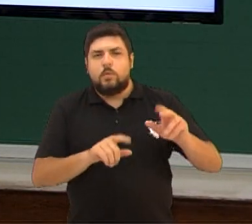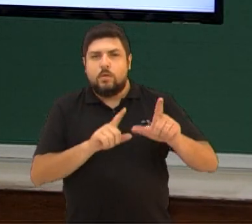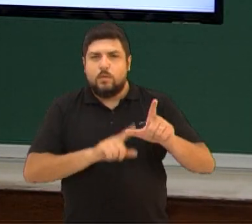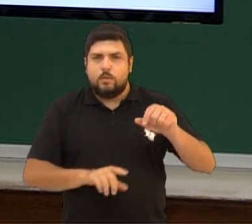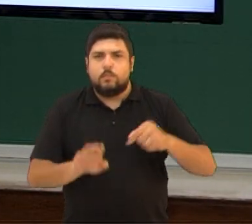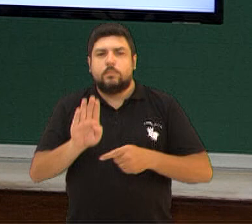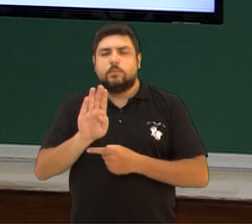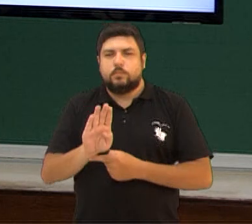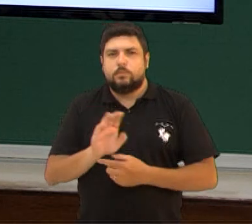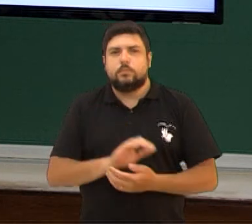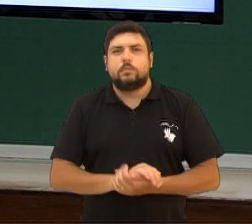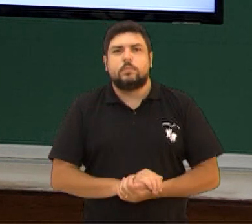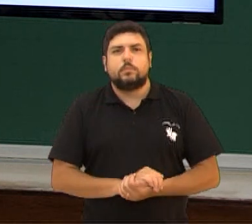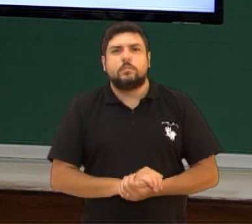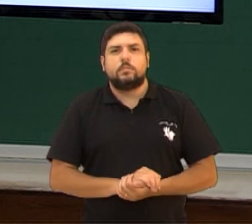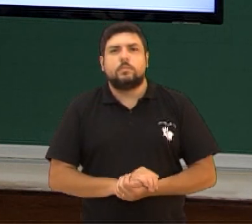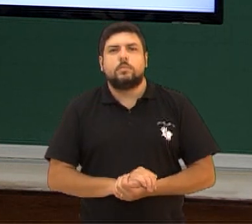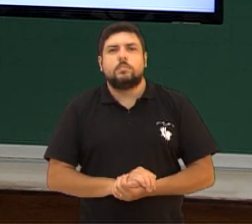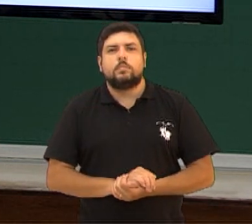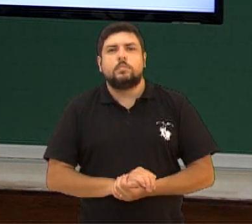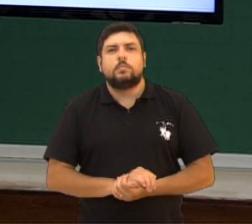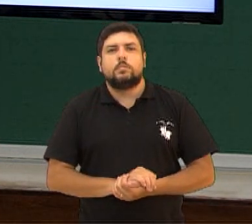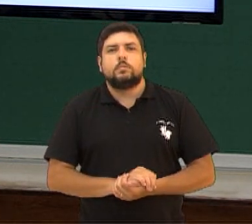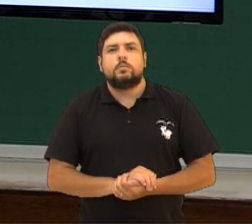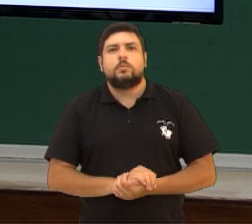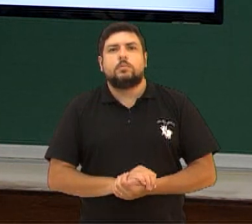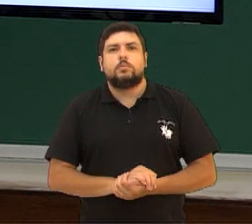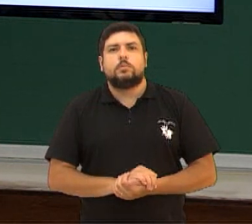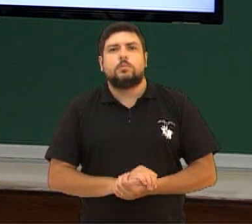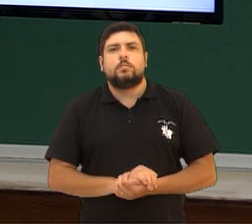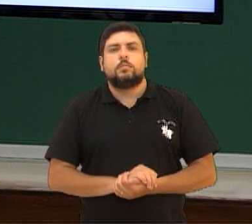arte figurativa é apolíneo. Ok?